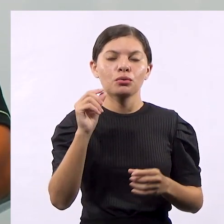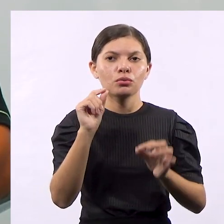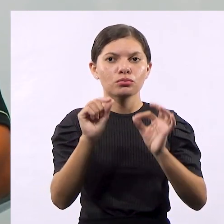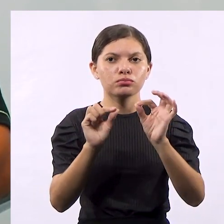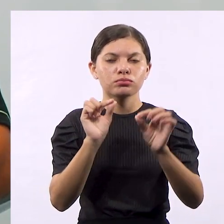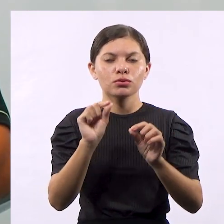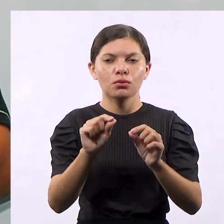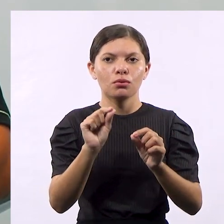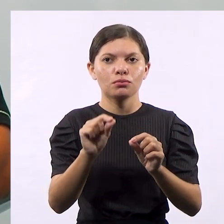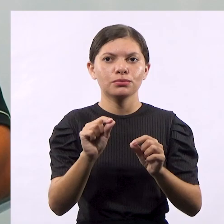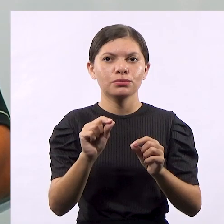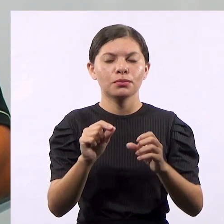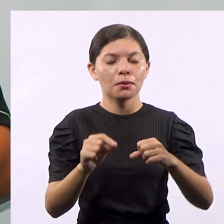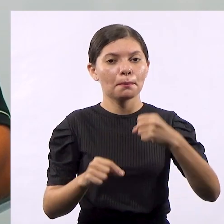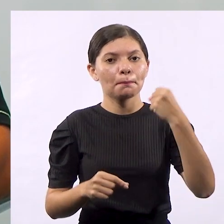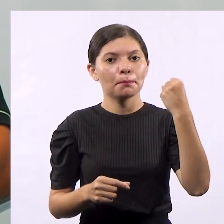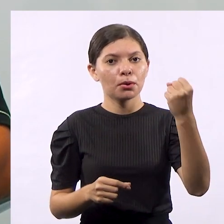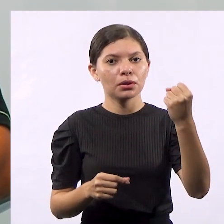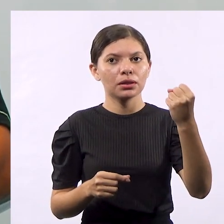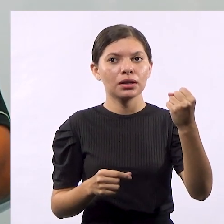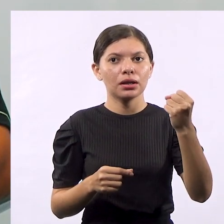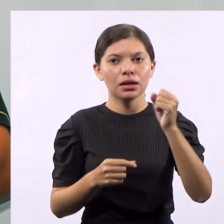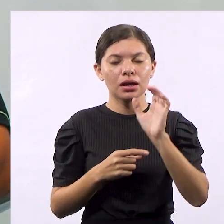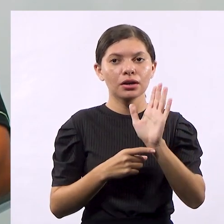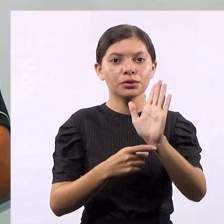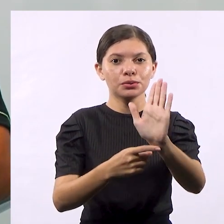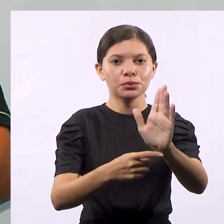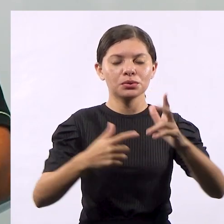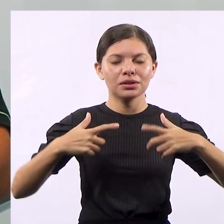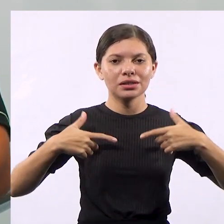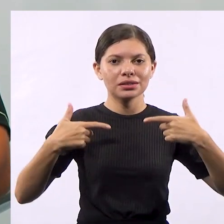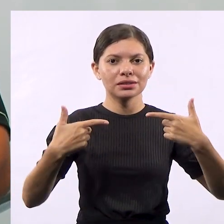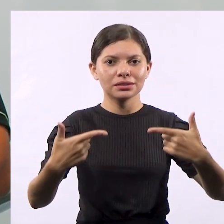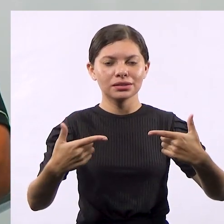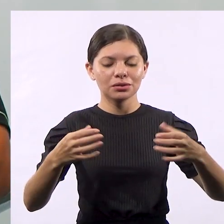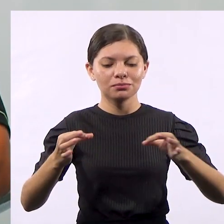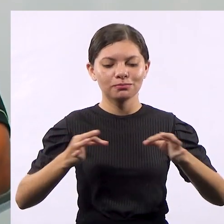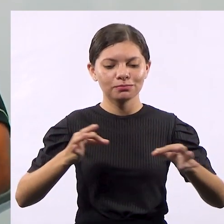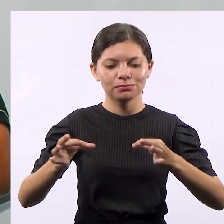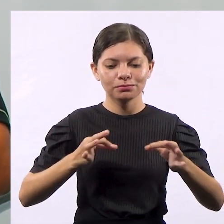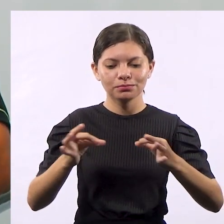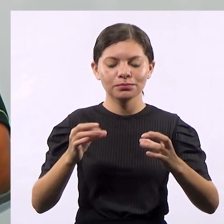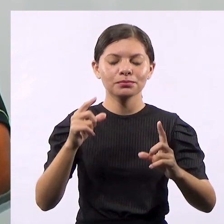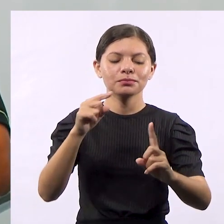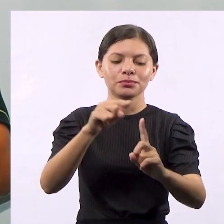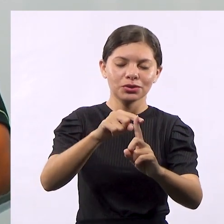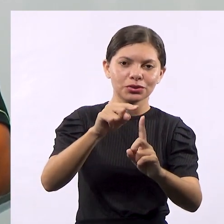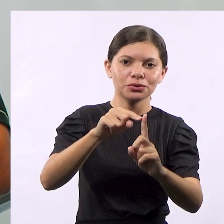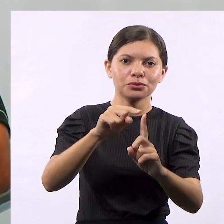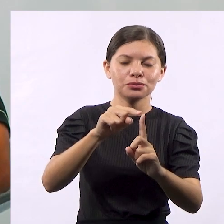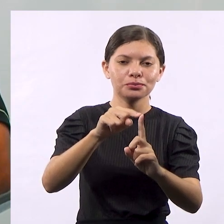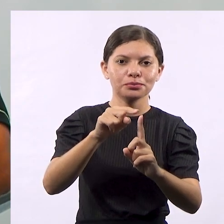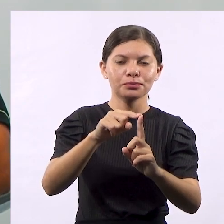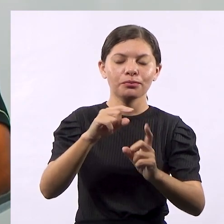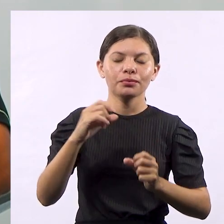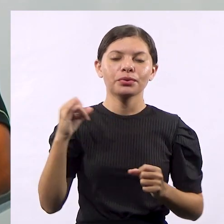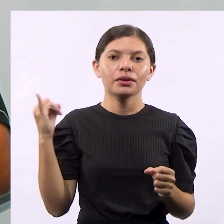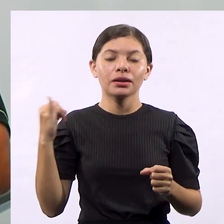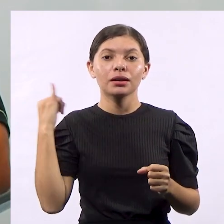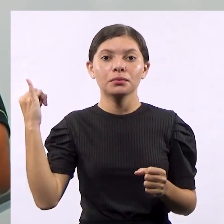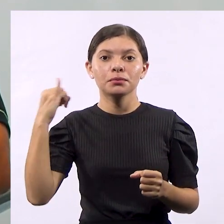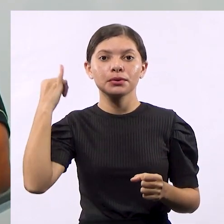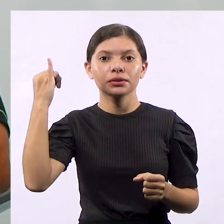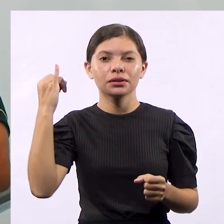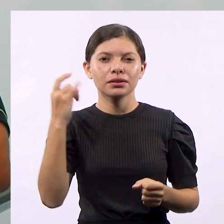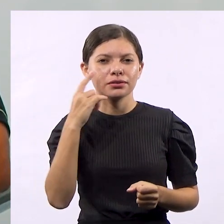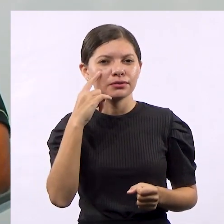a acontecer à medida que esse centro de poder direciona a ação daquela organização para essa finalidade.